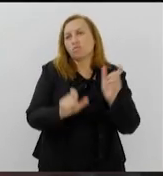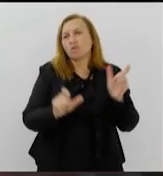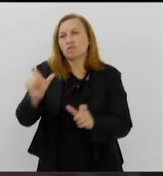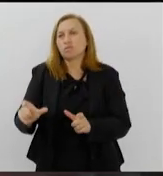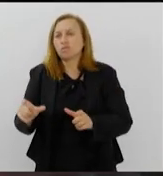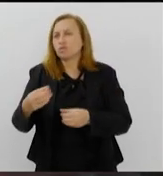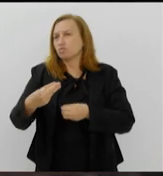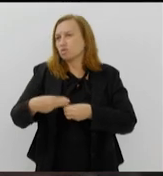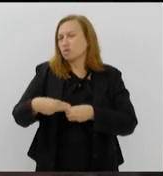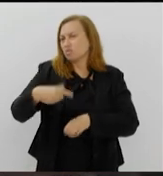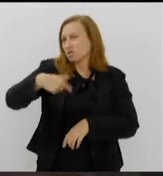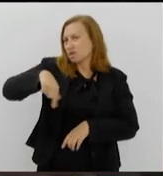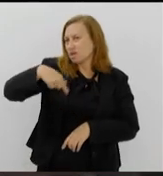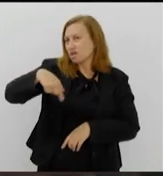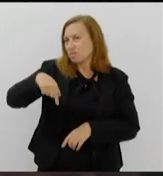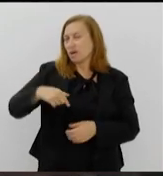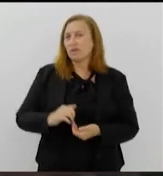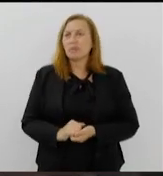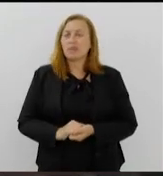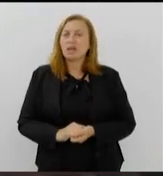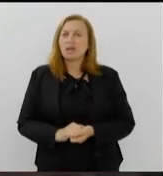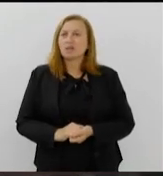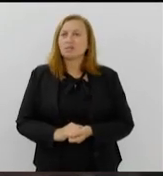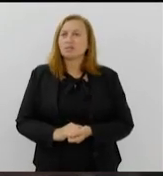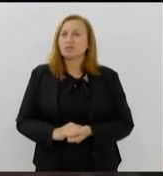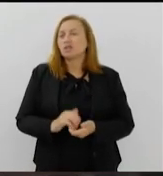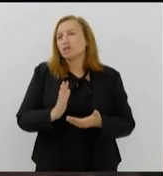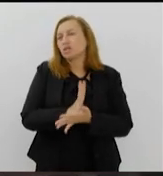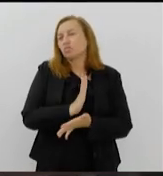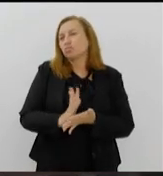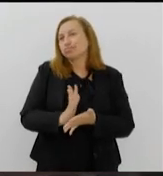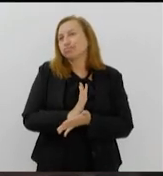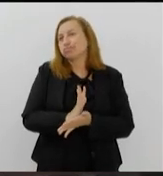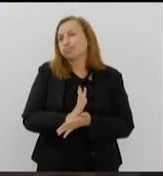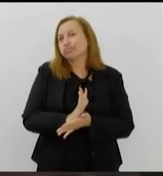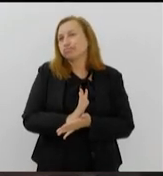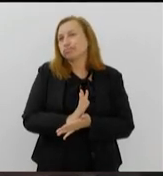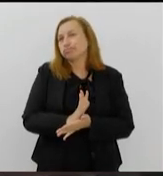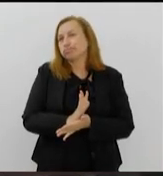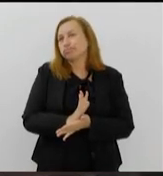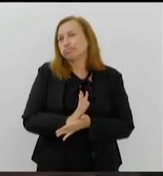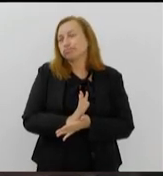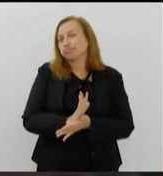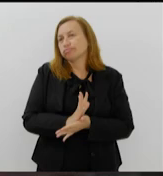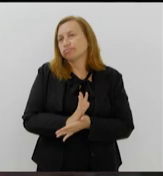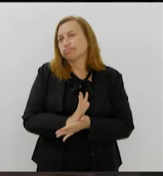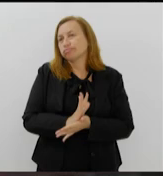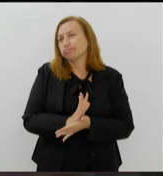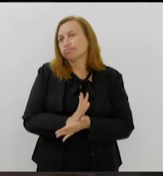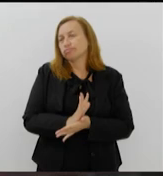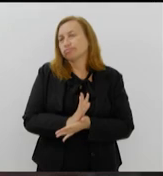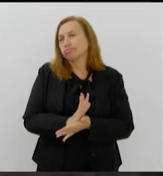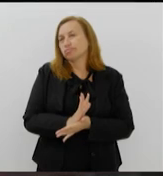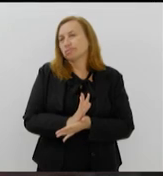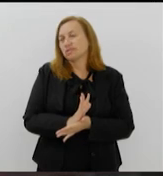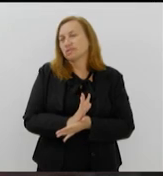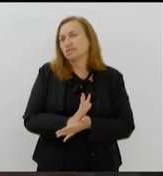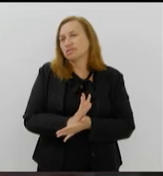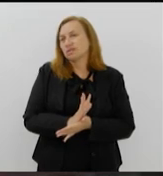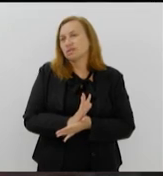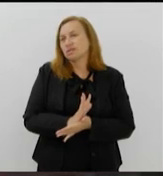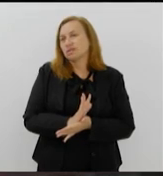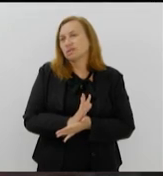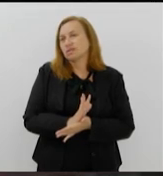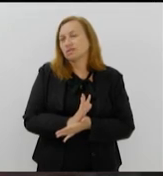de Queimados sobre alguns procedimentos adotados pela Secretaria de